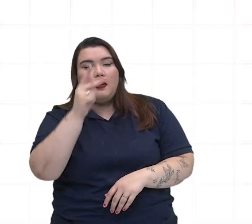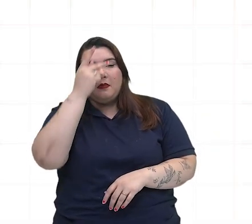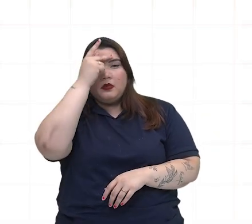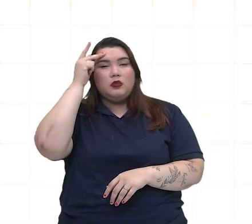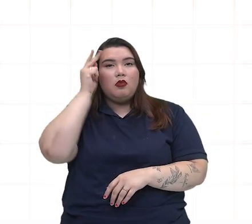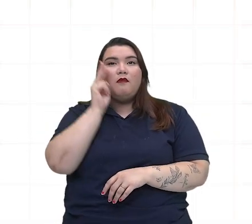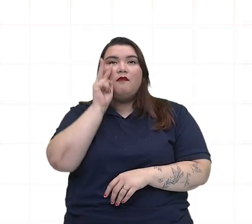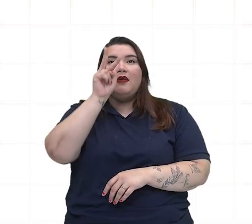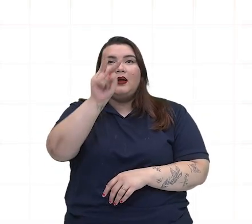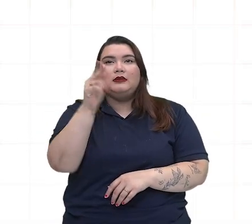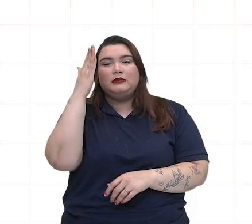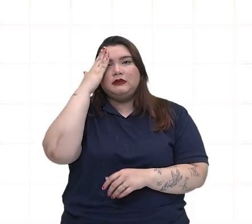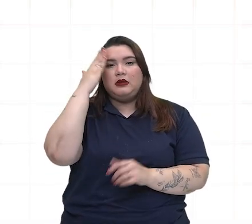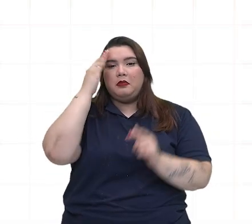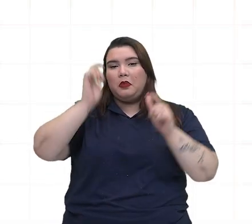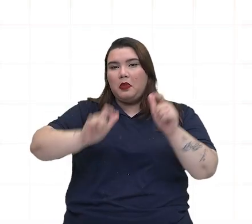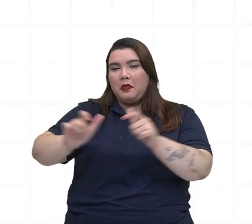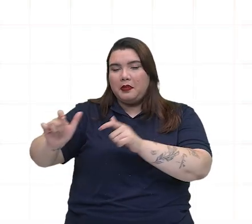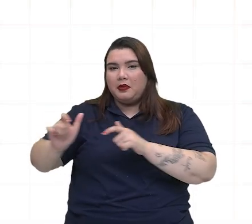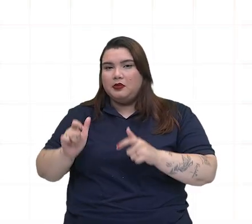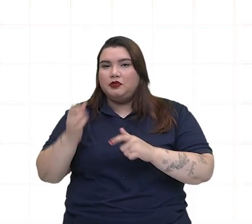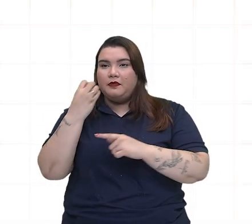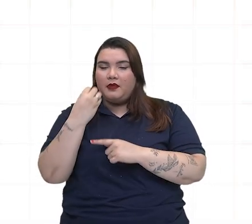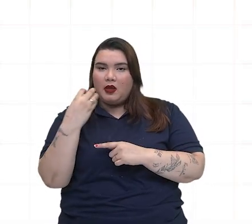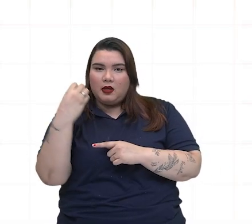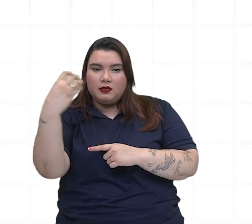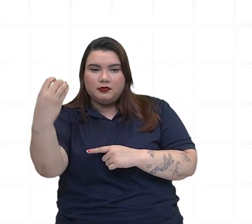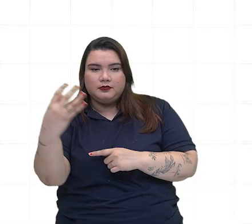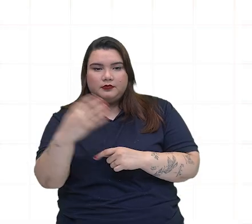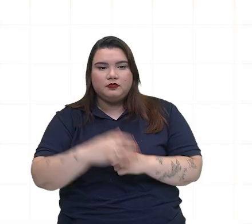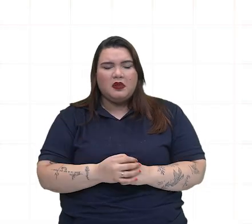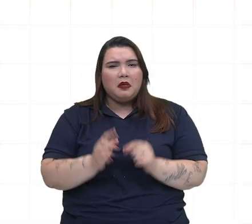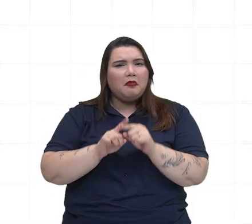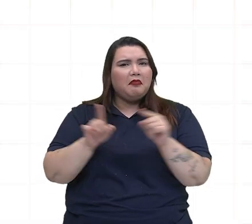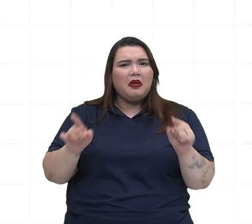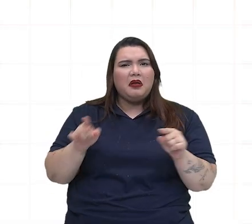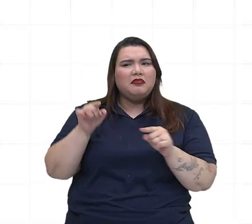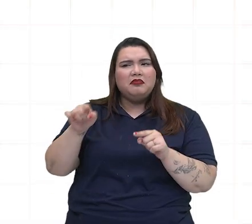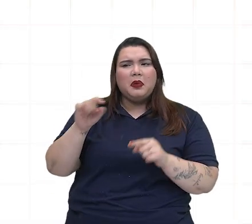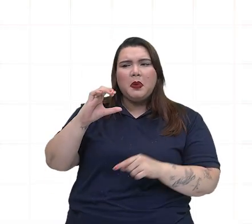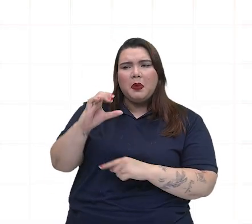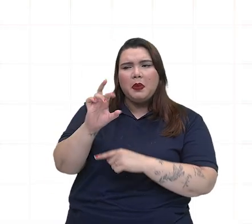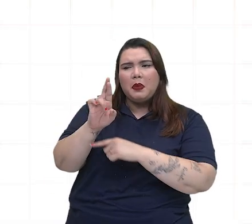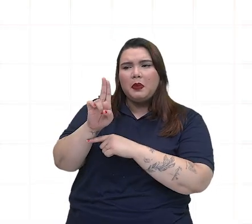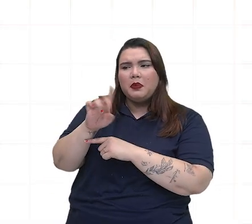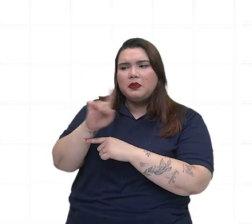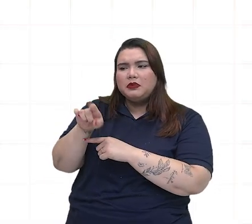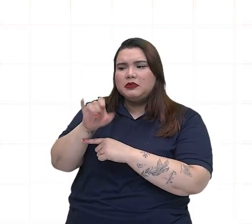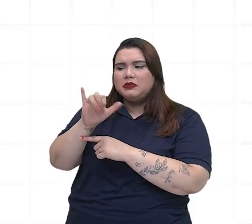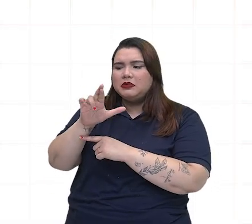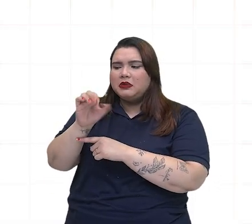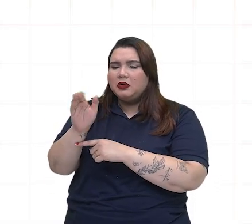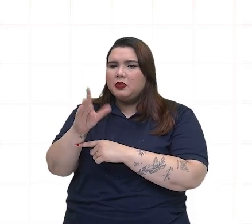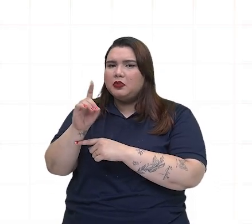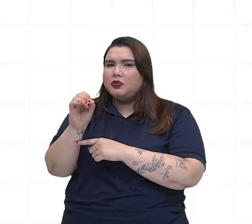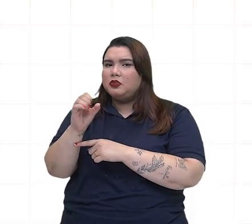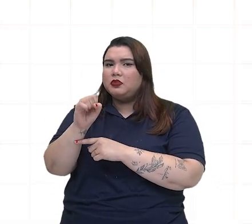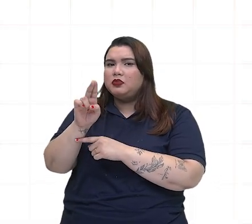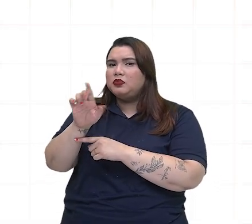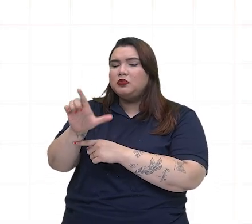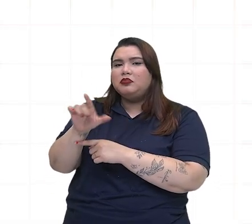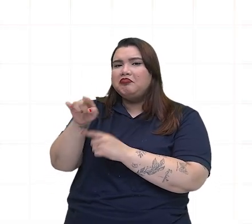viajantes traçarem as rotas marítimas. Mas o que é o Cruzeiro do Sul? O Cruzeiro do Sul é